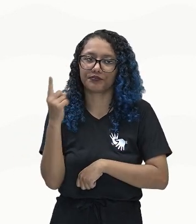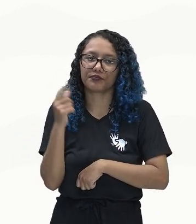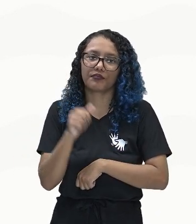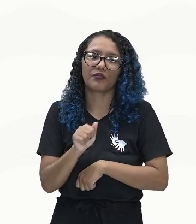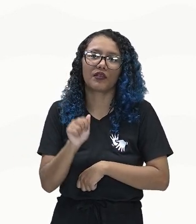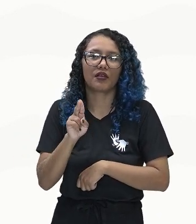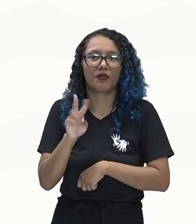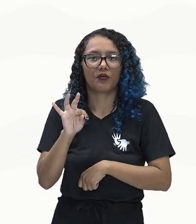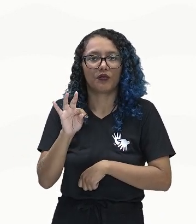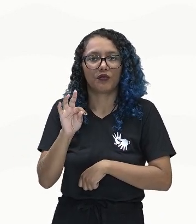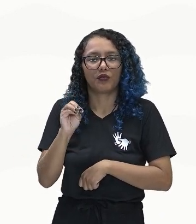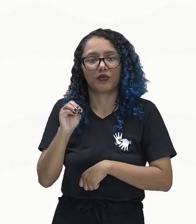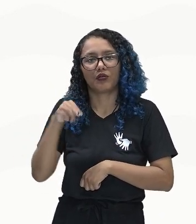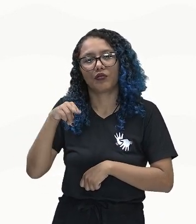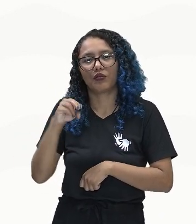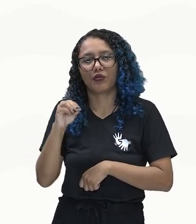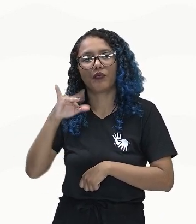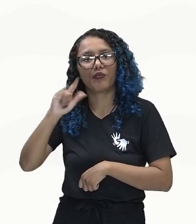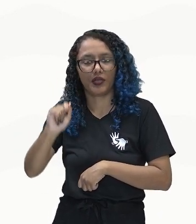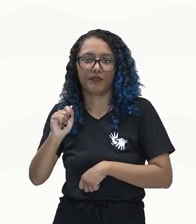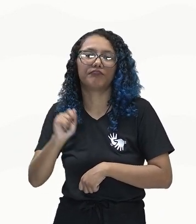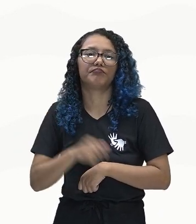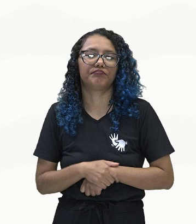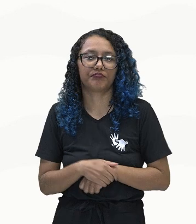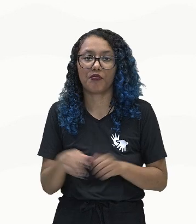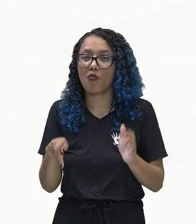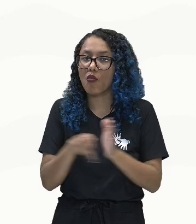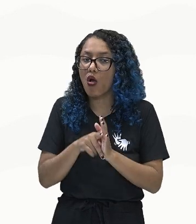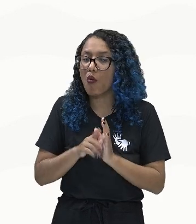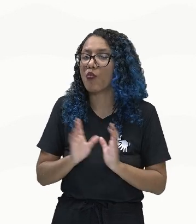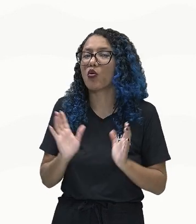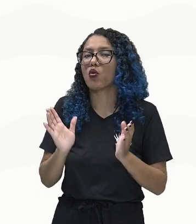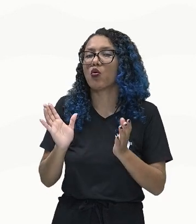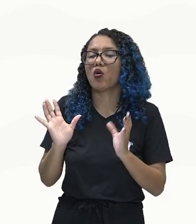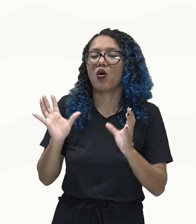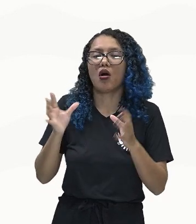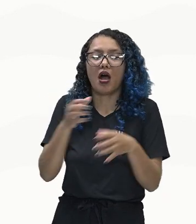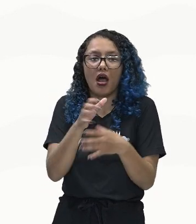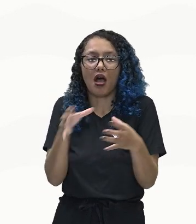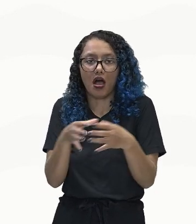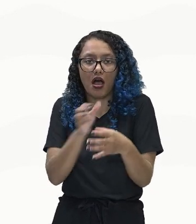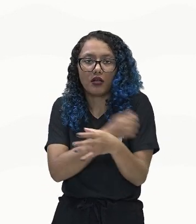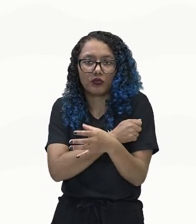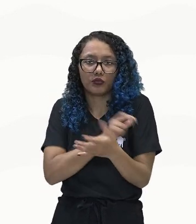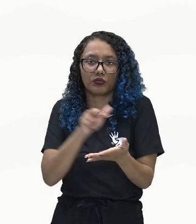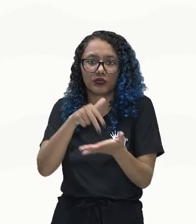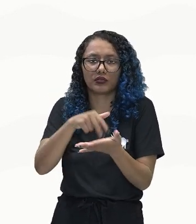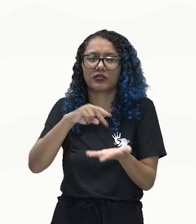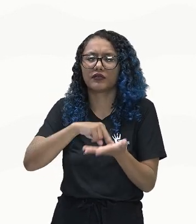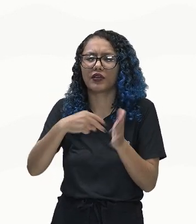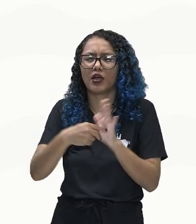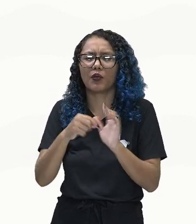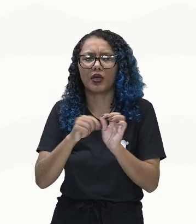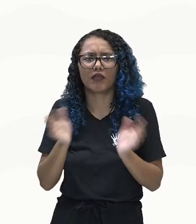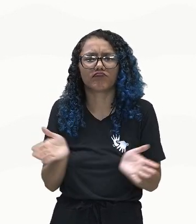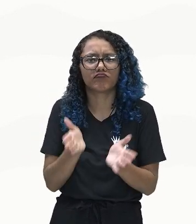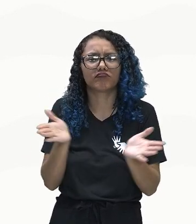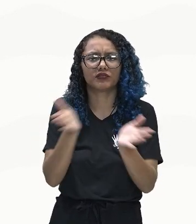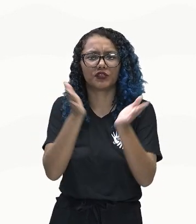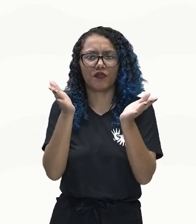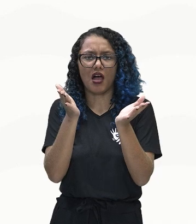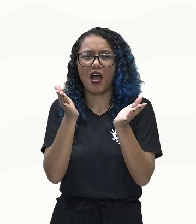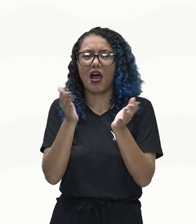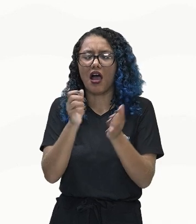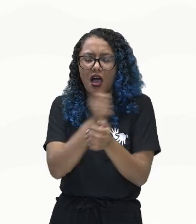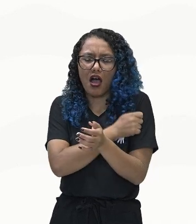a autonomia dos alunos protagonistas estimula os jovens a assumir o controle de suas próprias